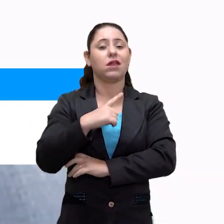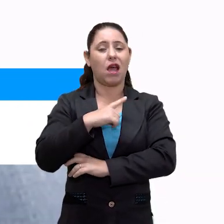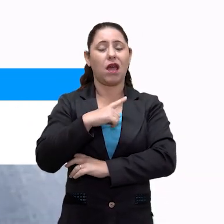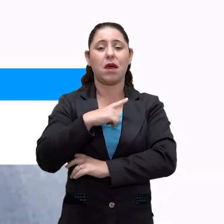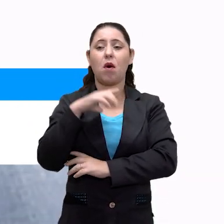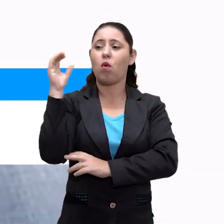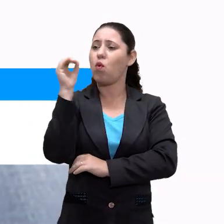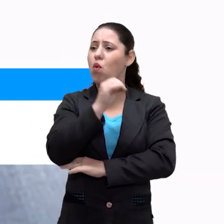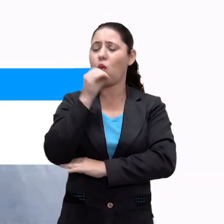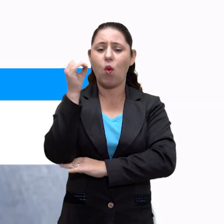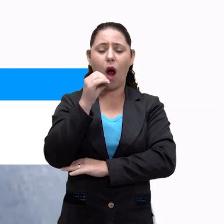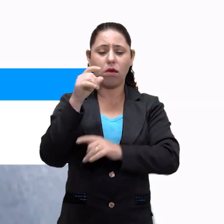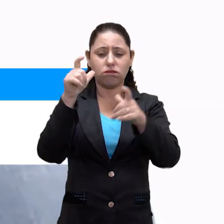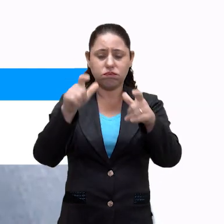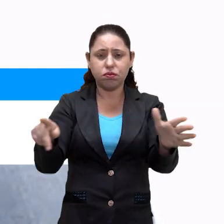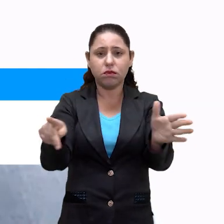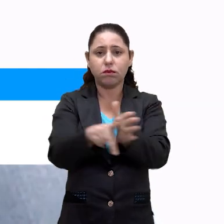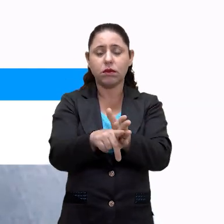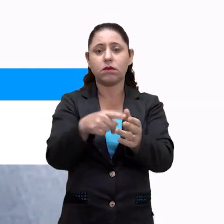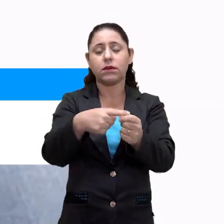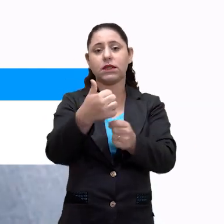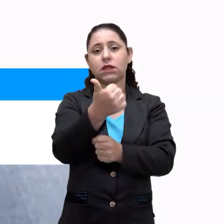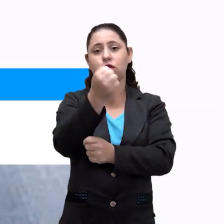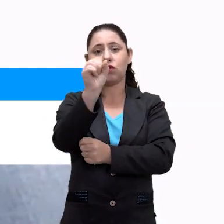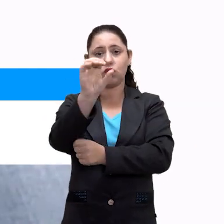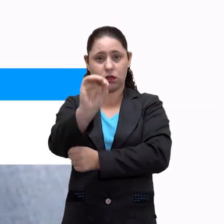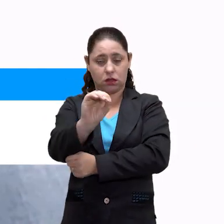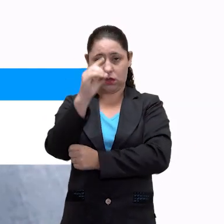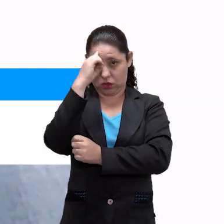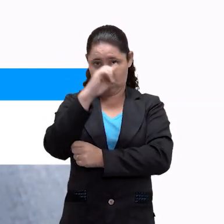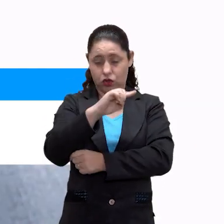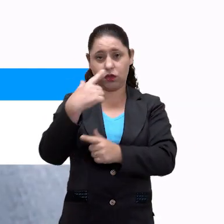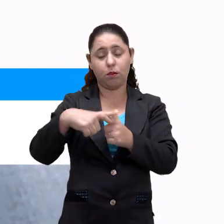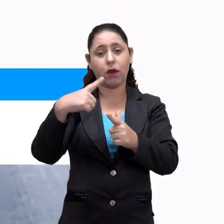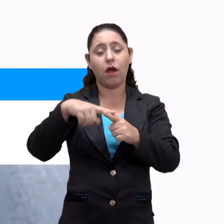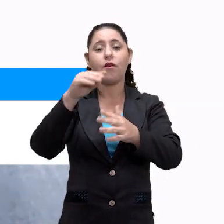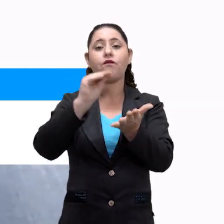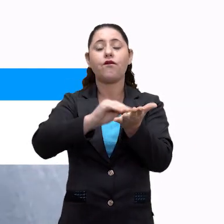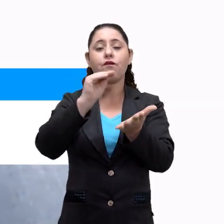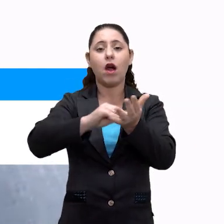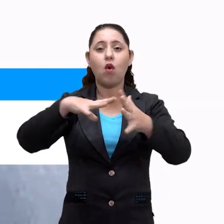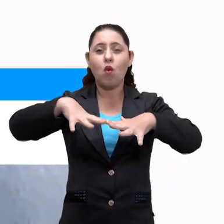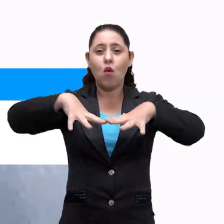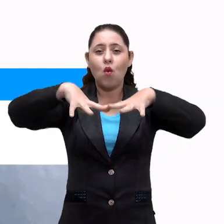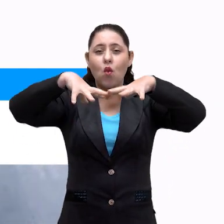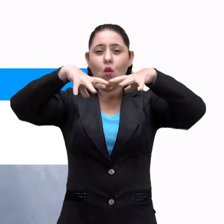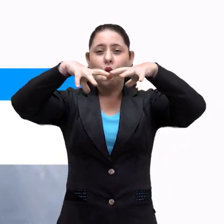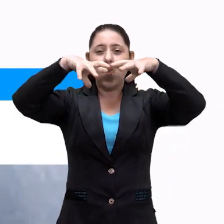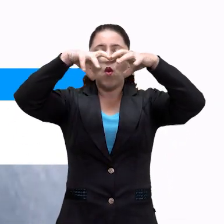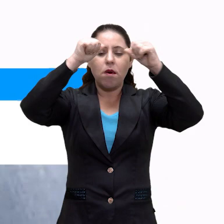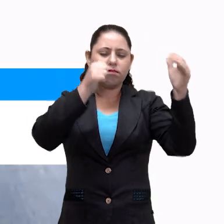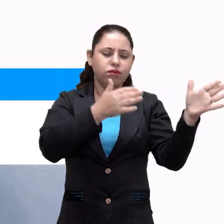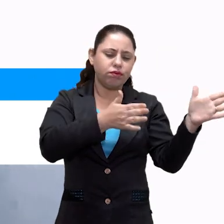27 de janeiro de 2022, declarando situação de emergência em todo o território municipal pelo prazo de 180